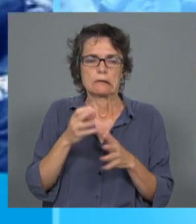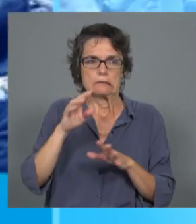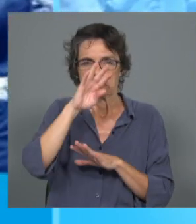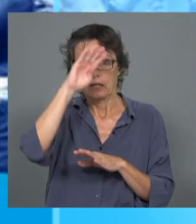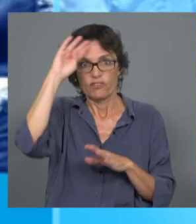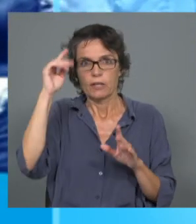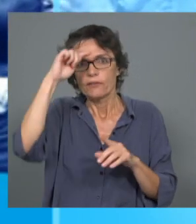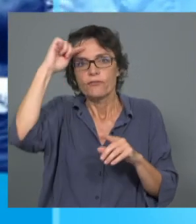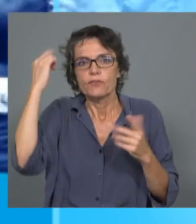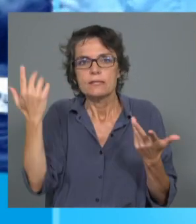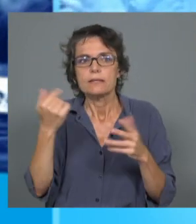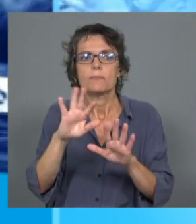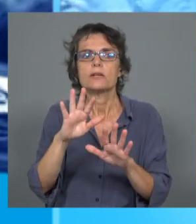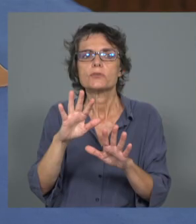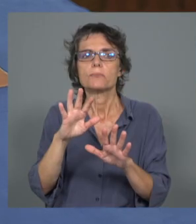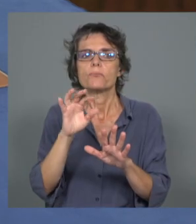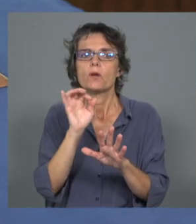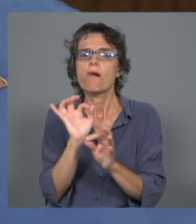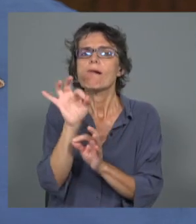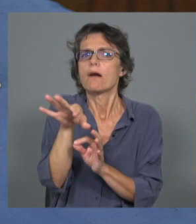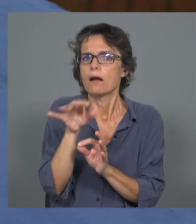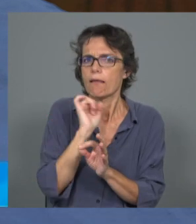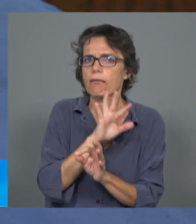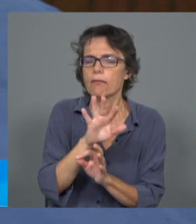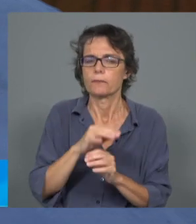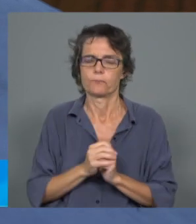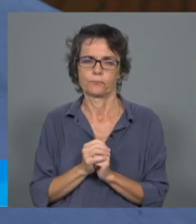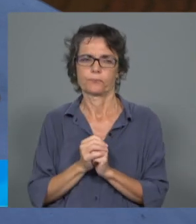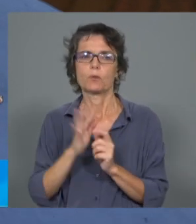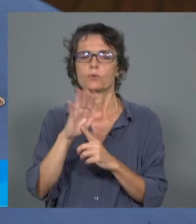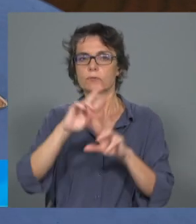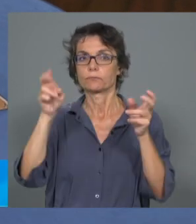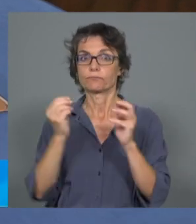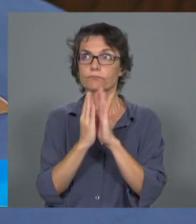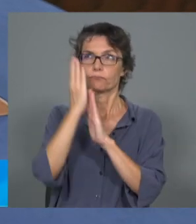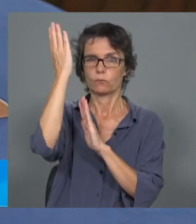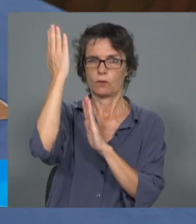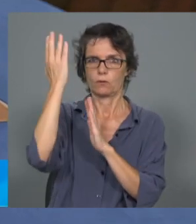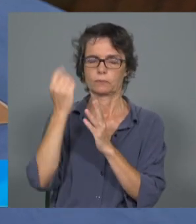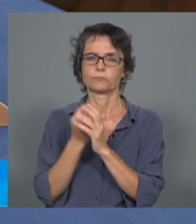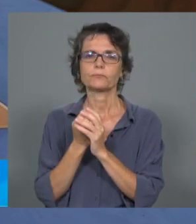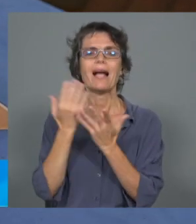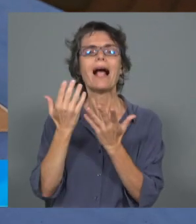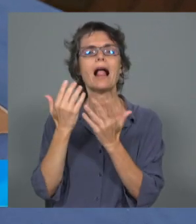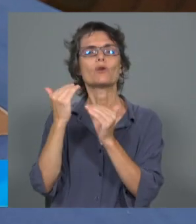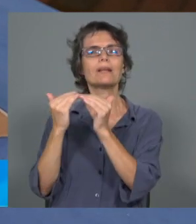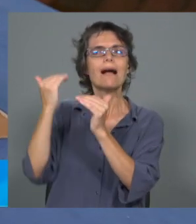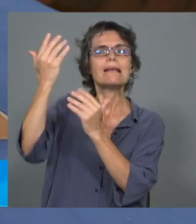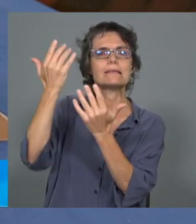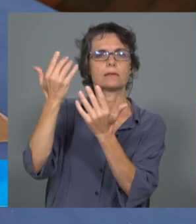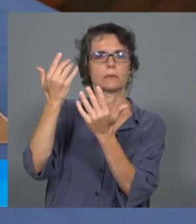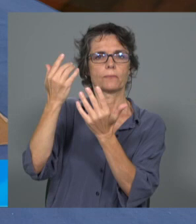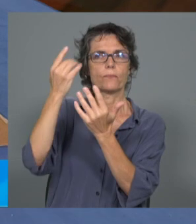dar algumas ideias. Bem, o transcendente eu penso que é o fundamental